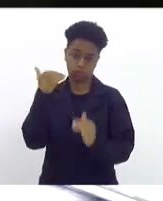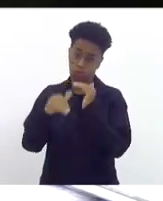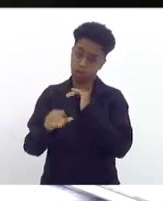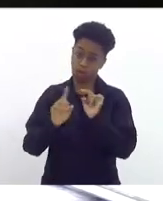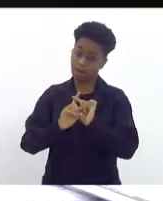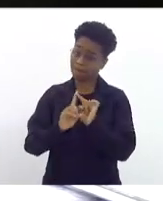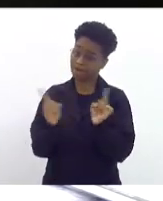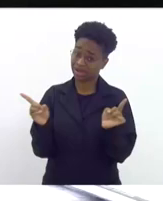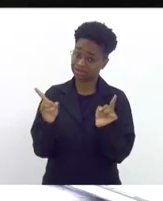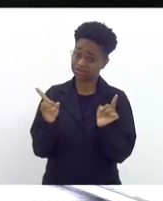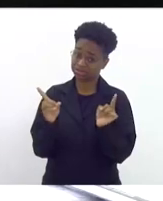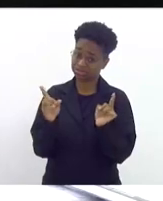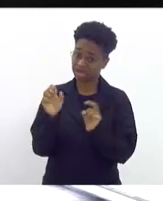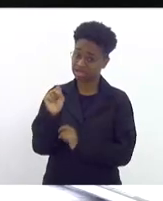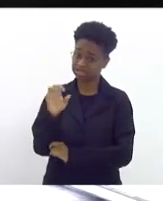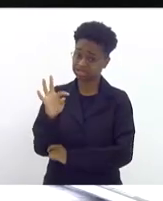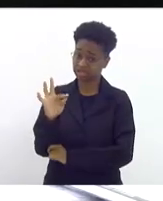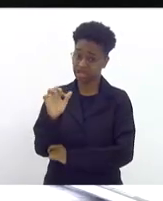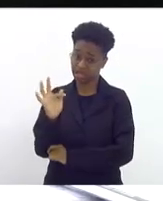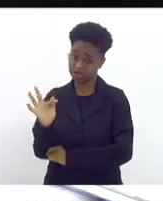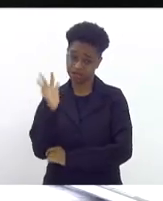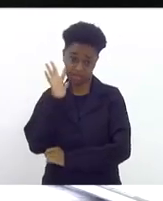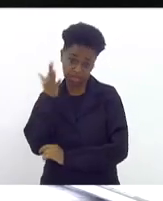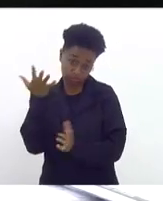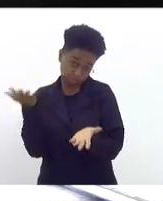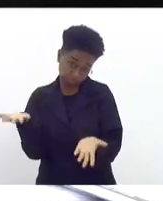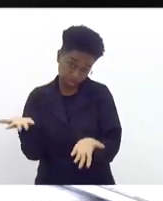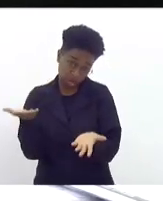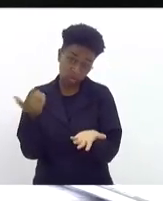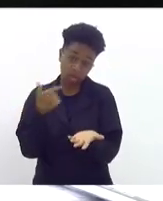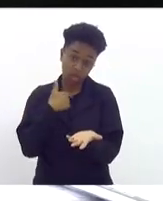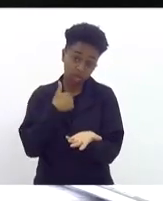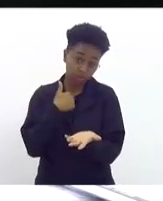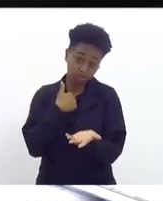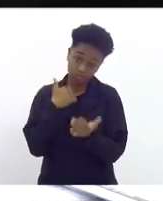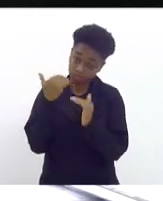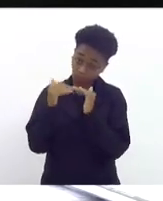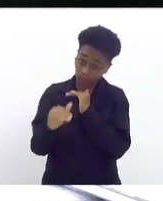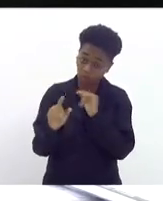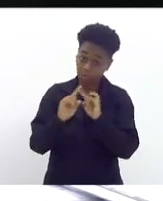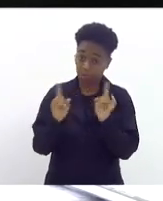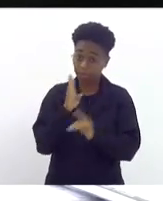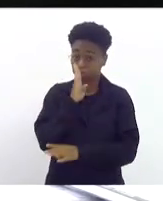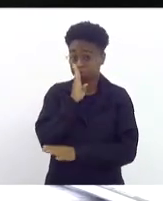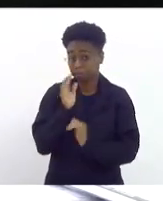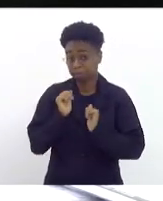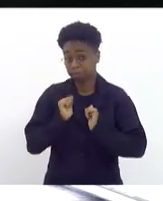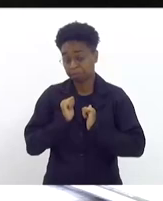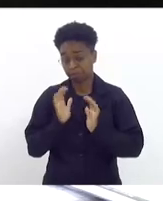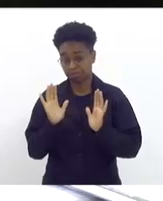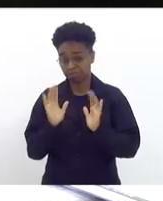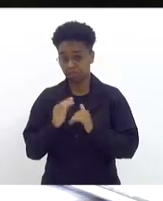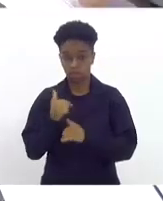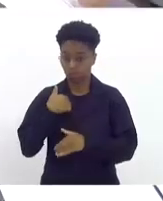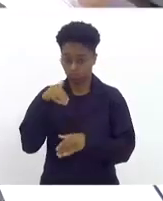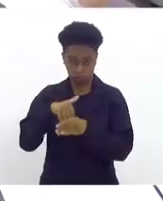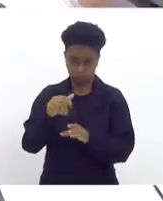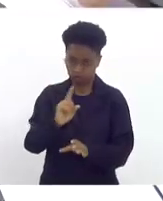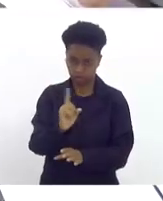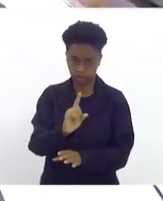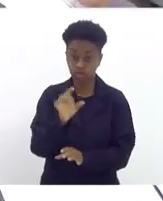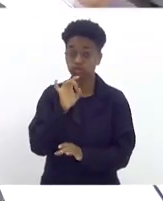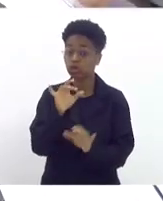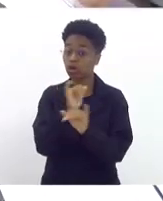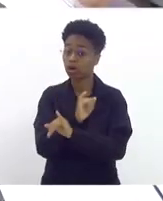o Supremo desse livro então eu como eu dirijo de qualquer maneira eu não tô votando eu não